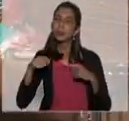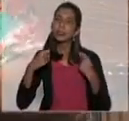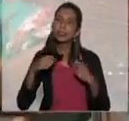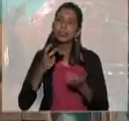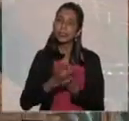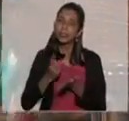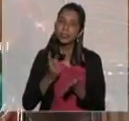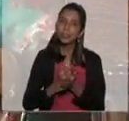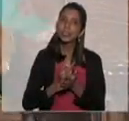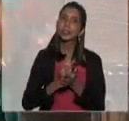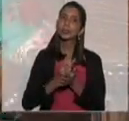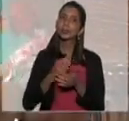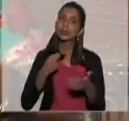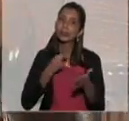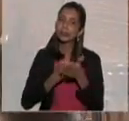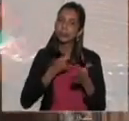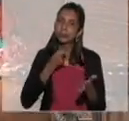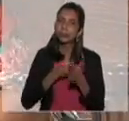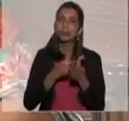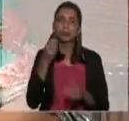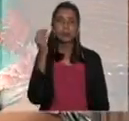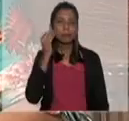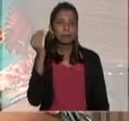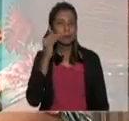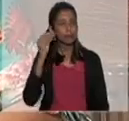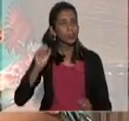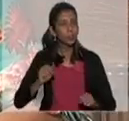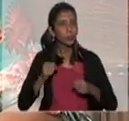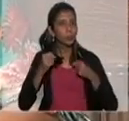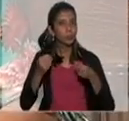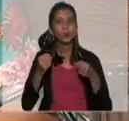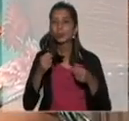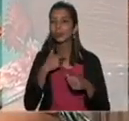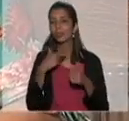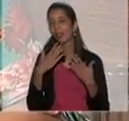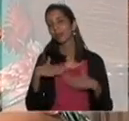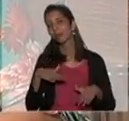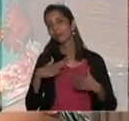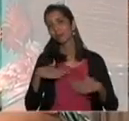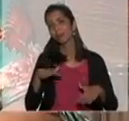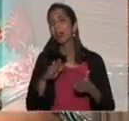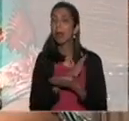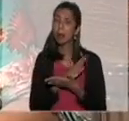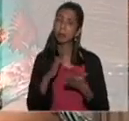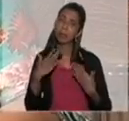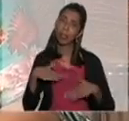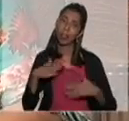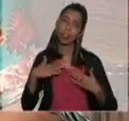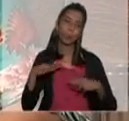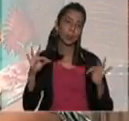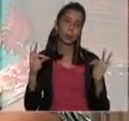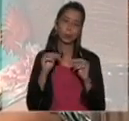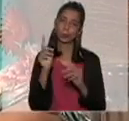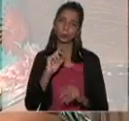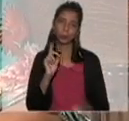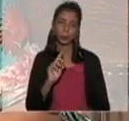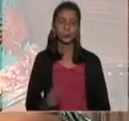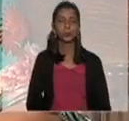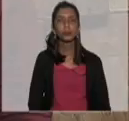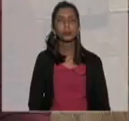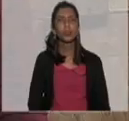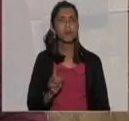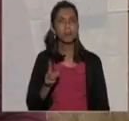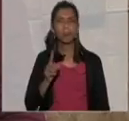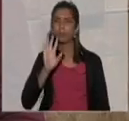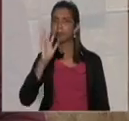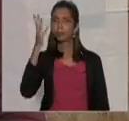você tem que estar sempre ali lutando para eu não acho que dê para relaxar alguns relaxam mas não são todos e